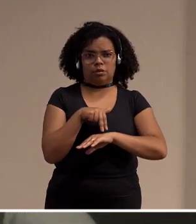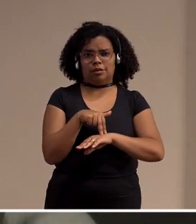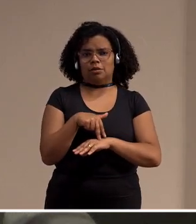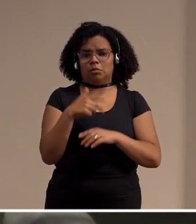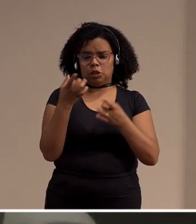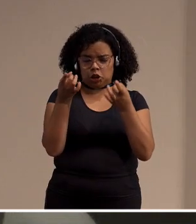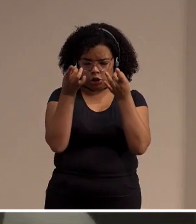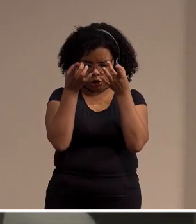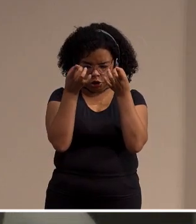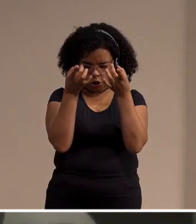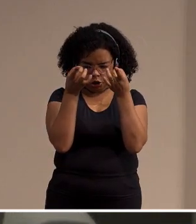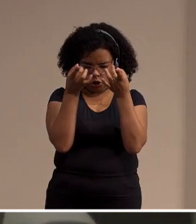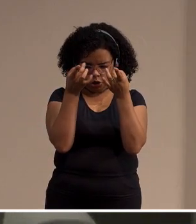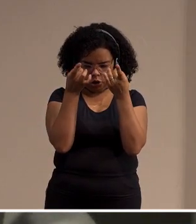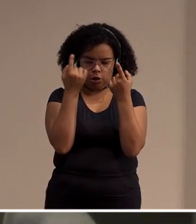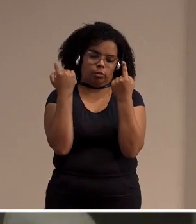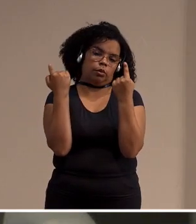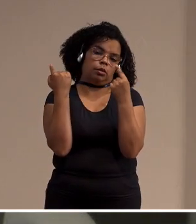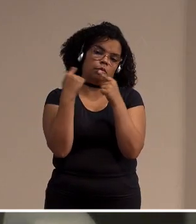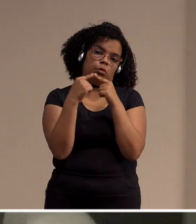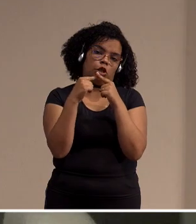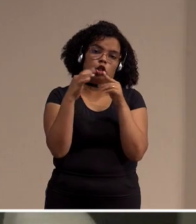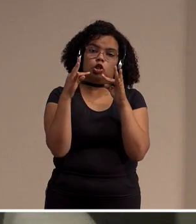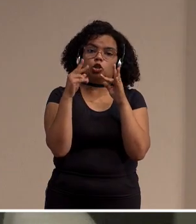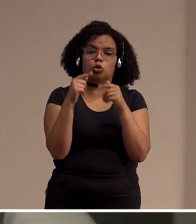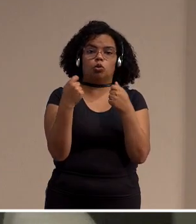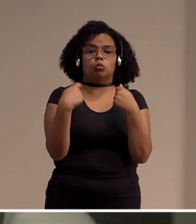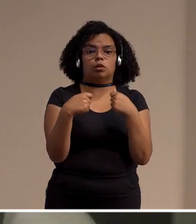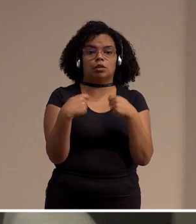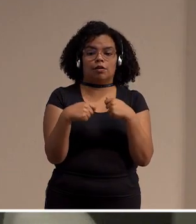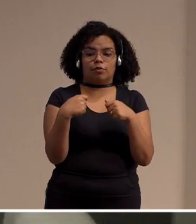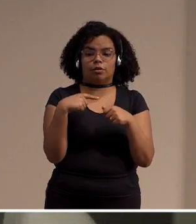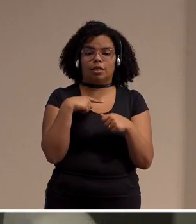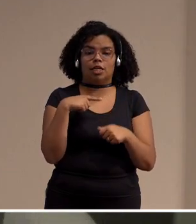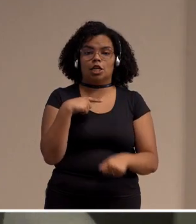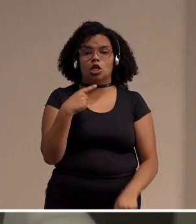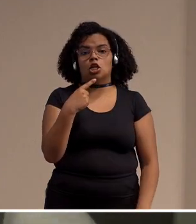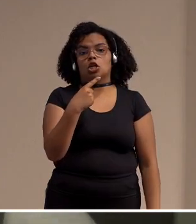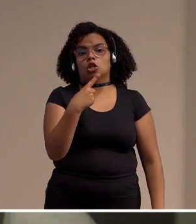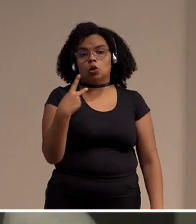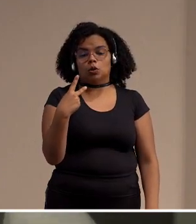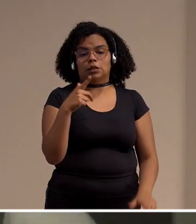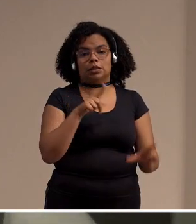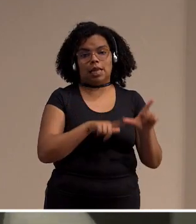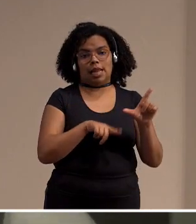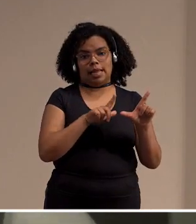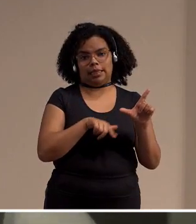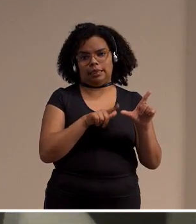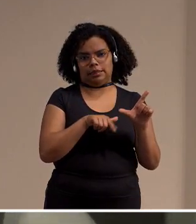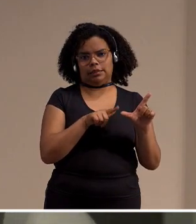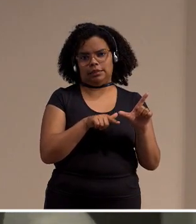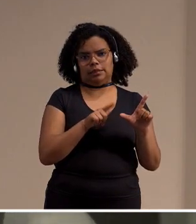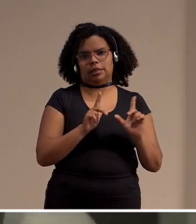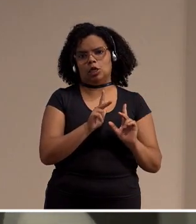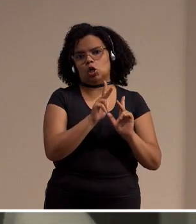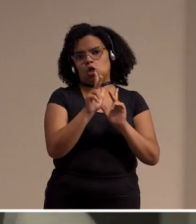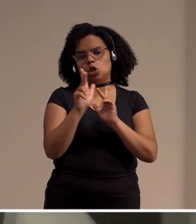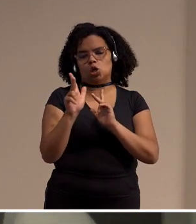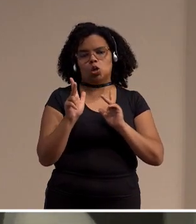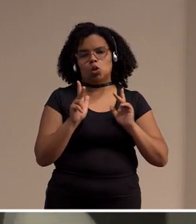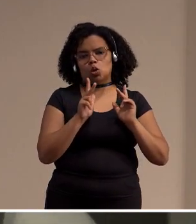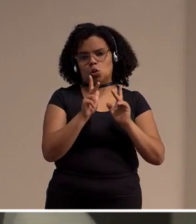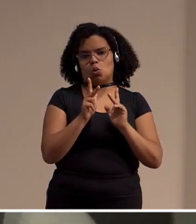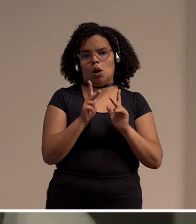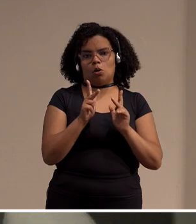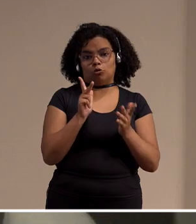cabeça danada, porque todos tinham que ter 12 letras, assim como no original argentino. Troquei muita ideia com o